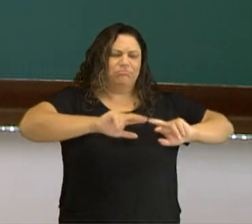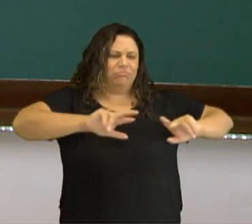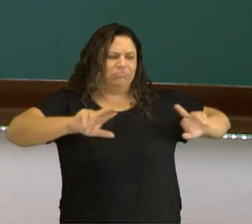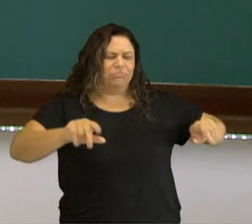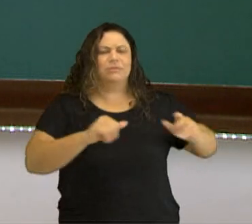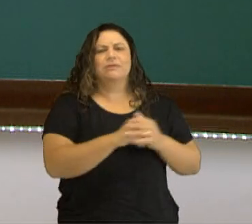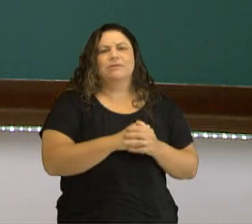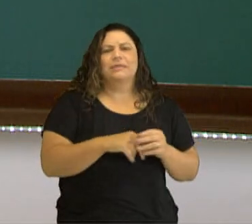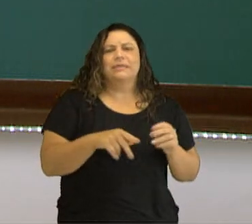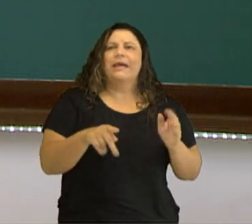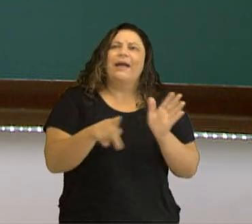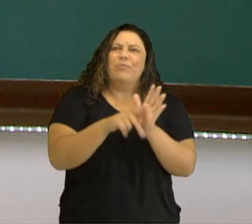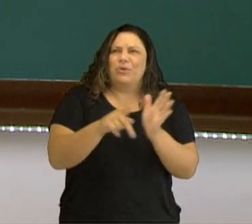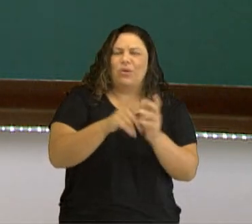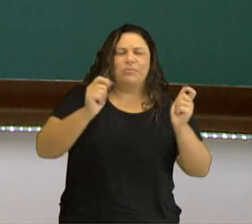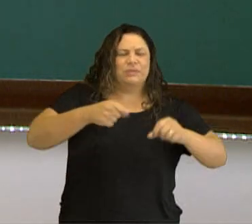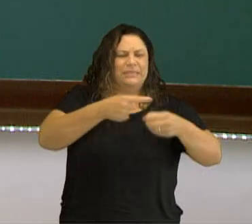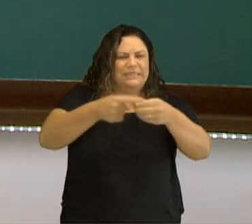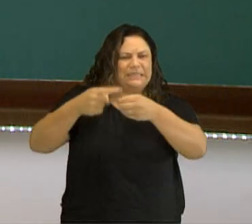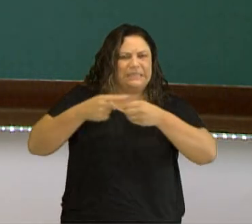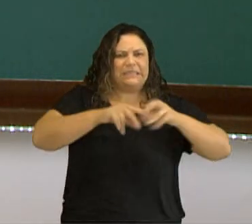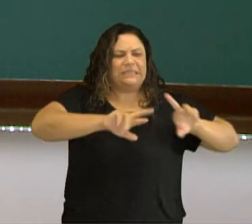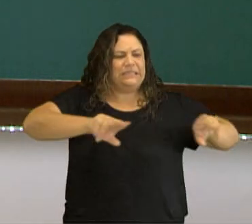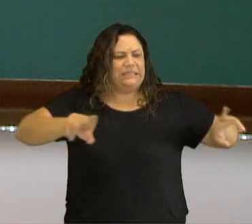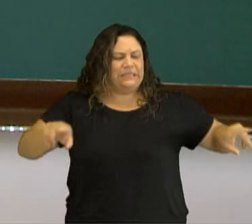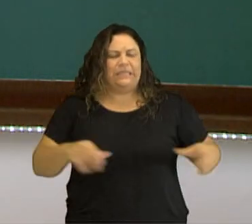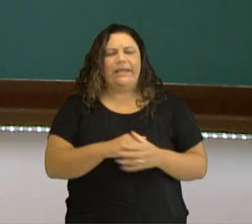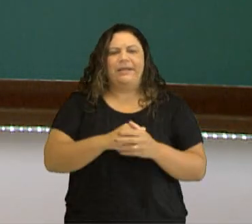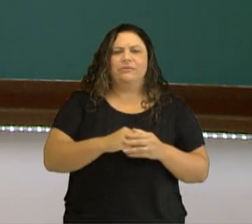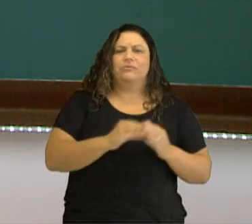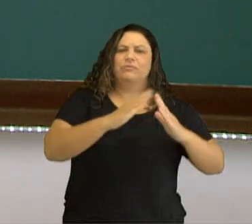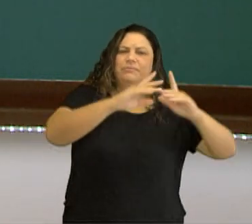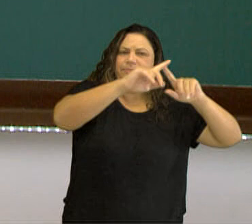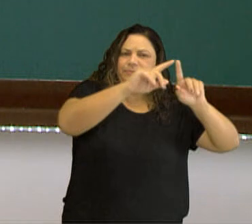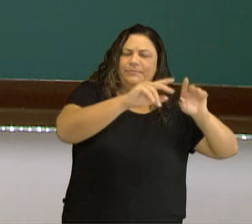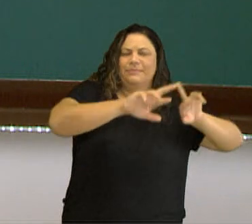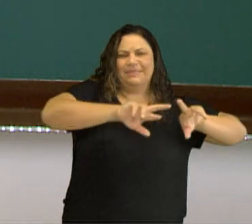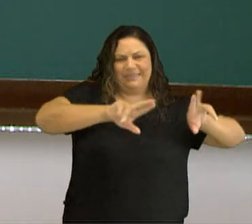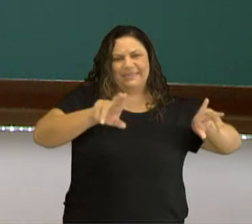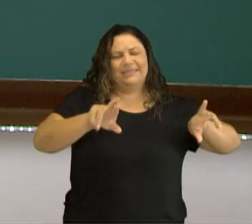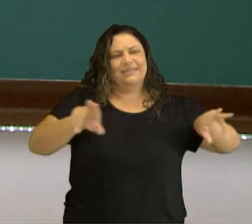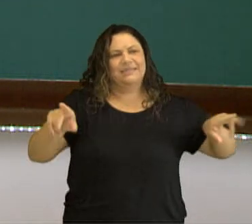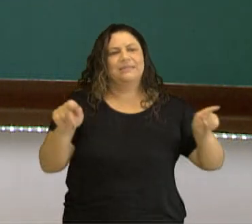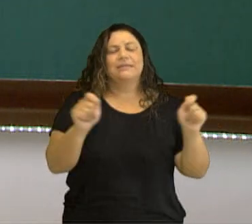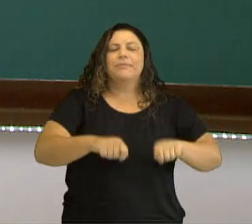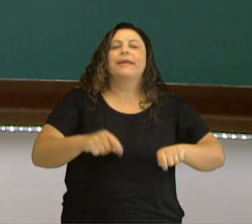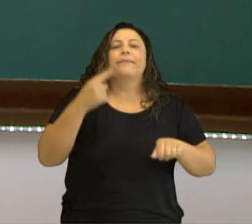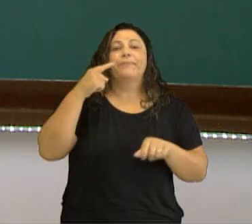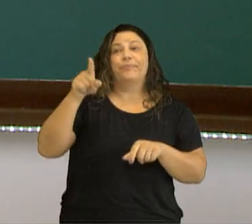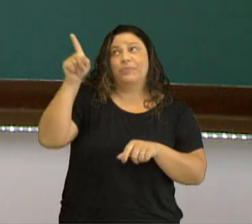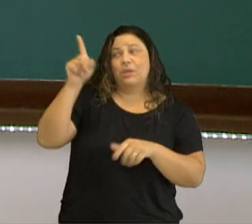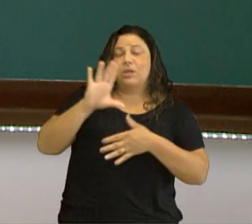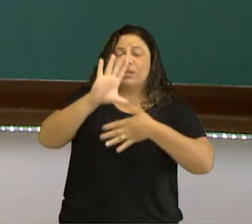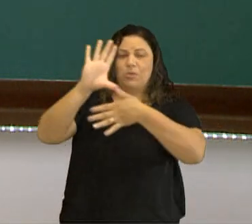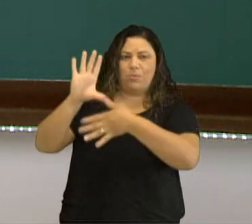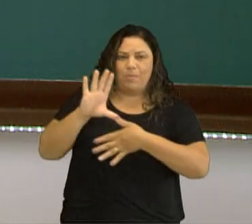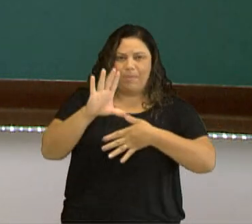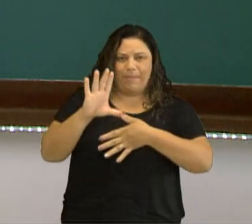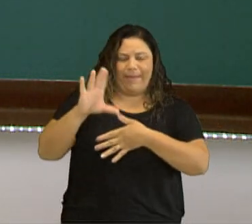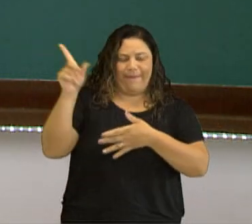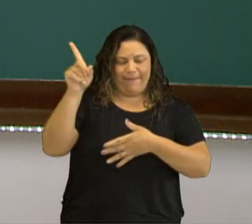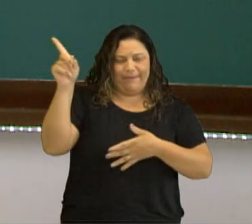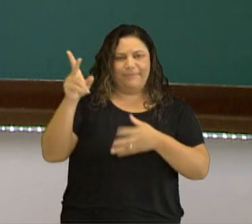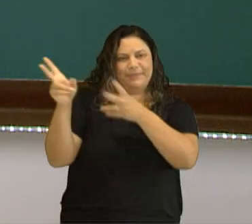de construção de cidades, aquedutos e templos religiosos. Então aqui o mapa da América do Sul para que a gente localize o